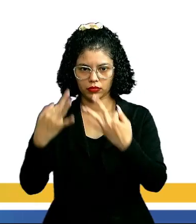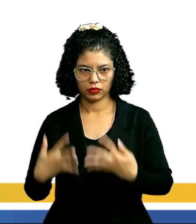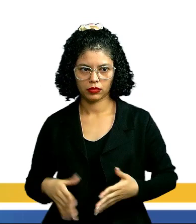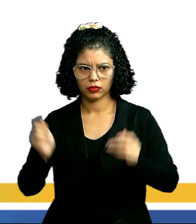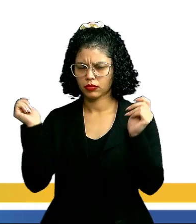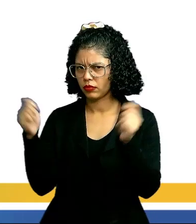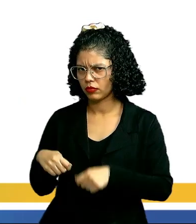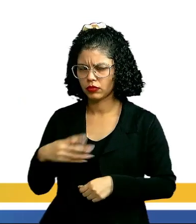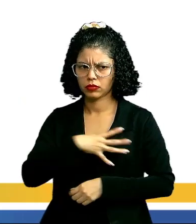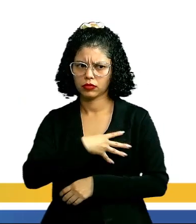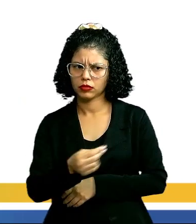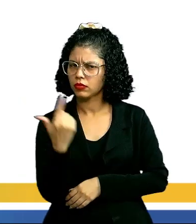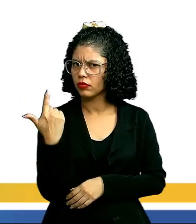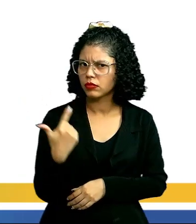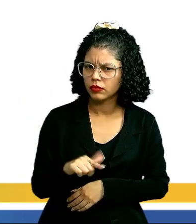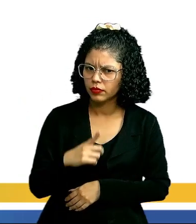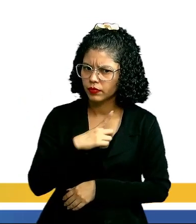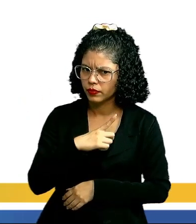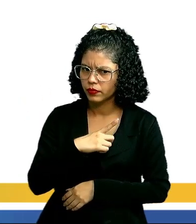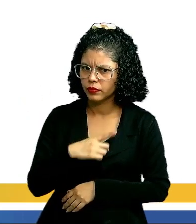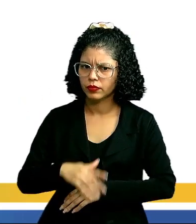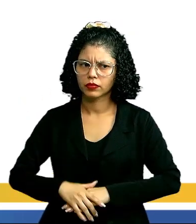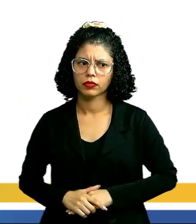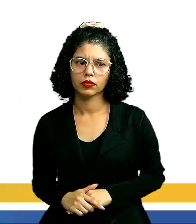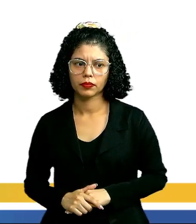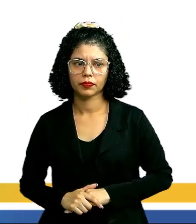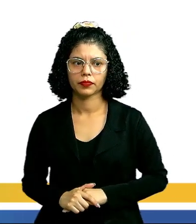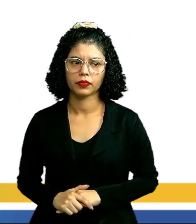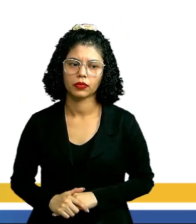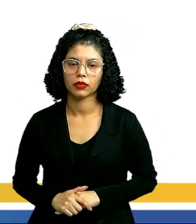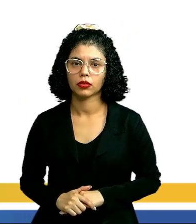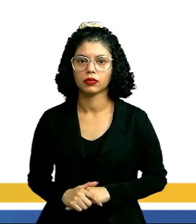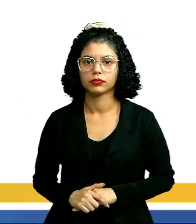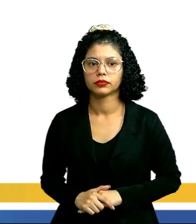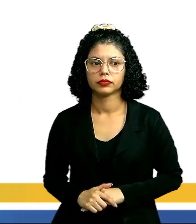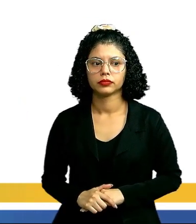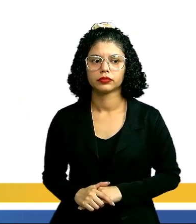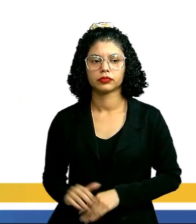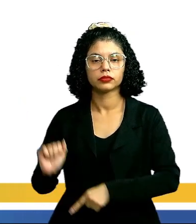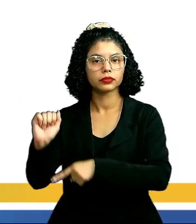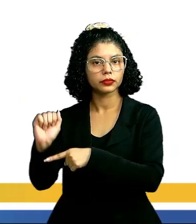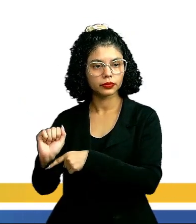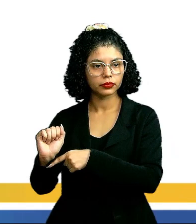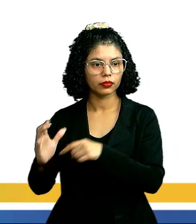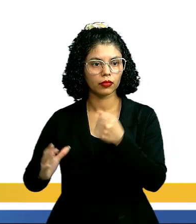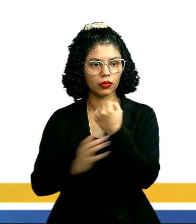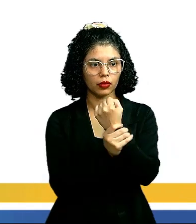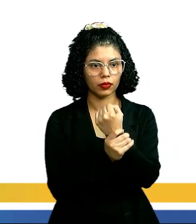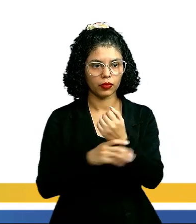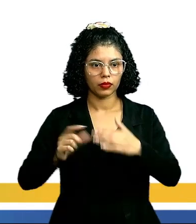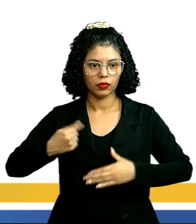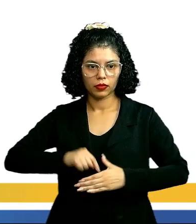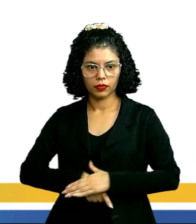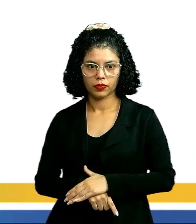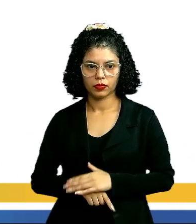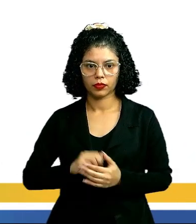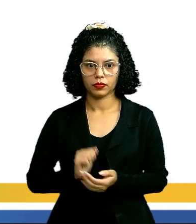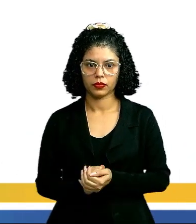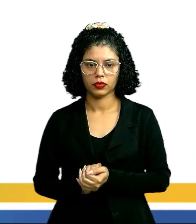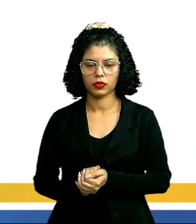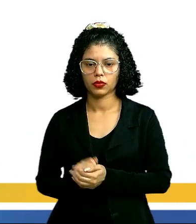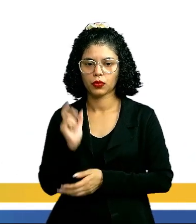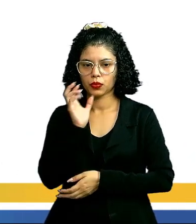é explicado, pois o filhote deve. Será que o filhote deve segurar-se dentro do marsúpio